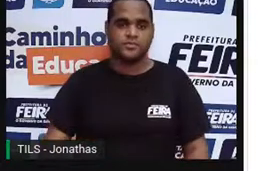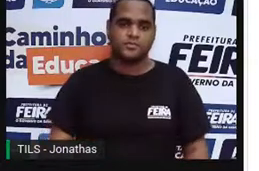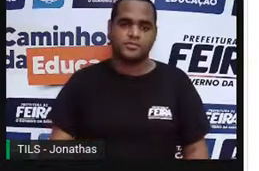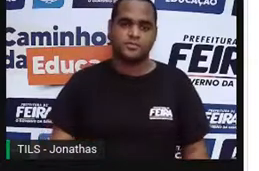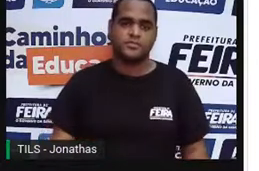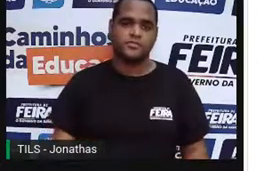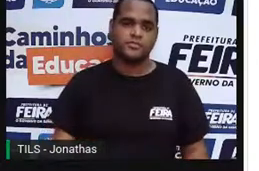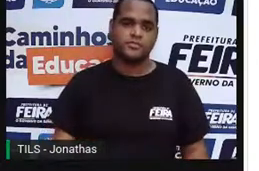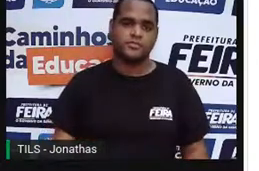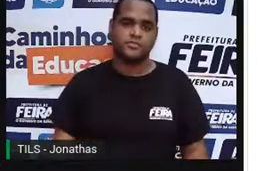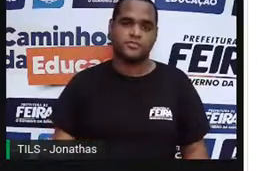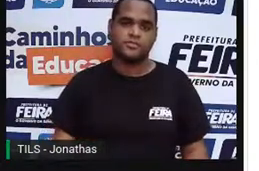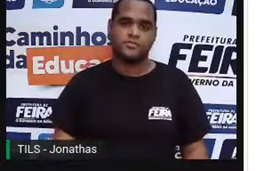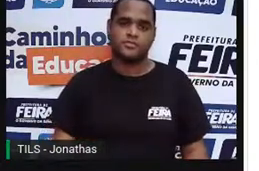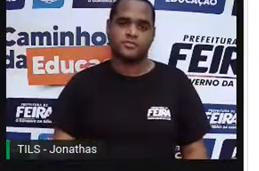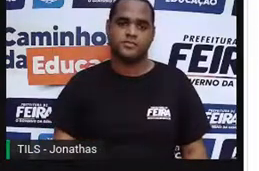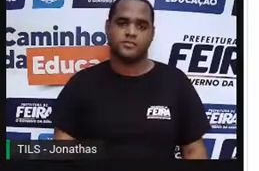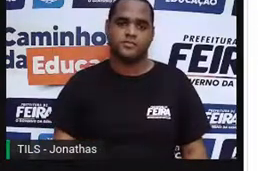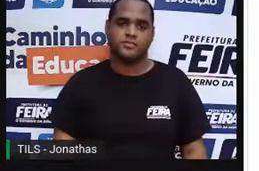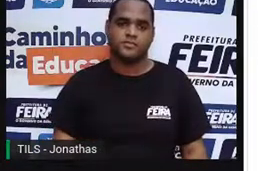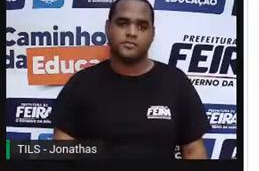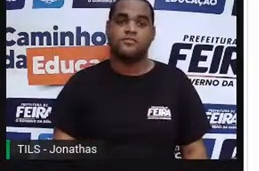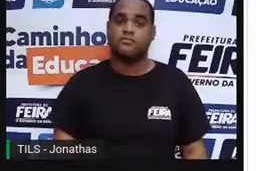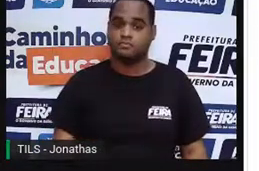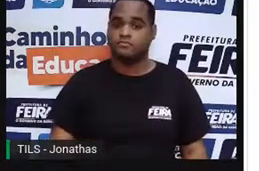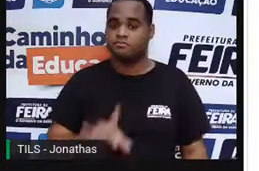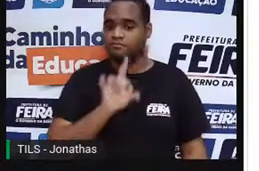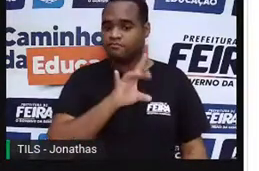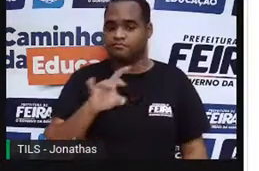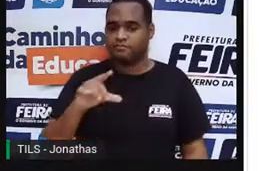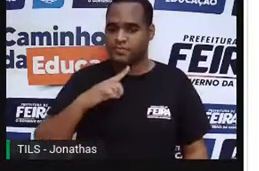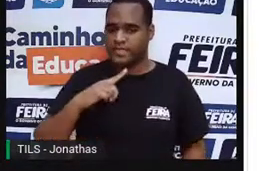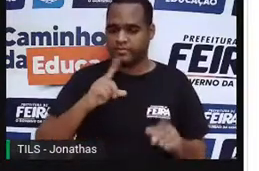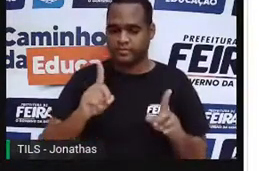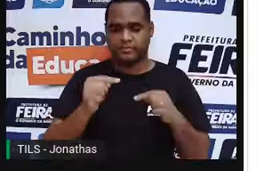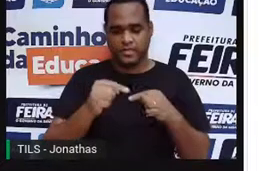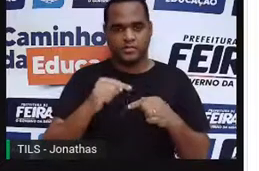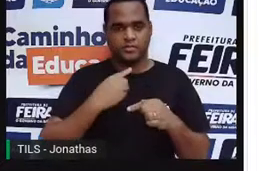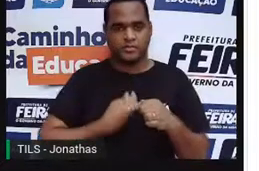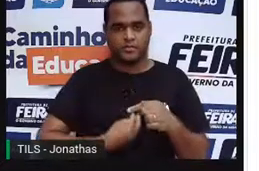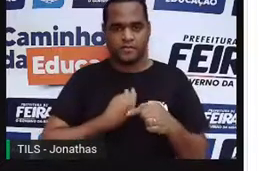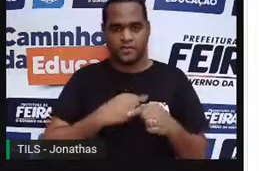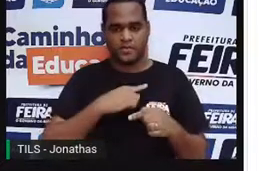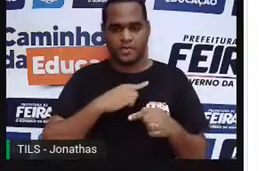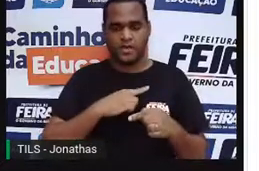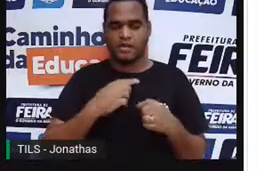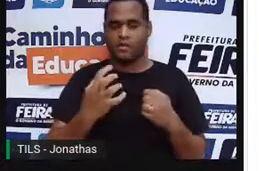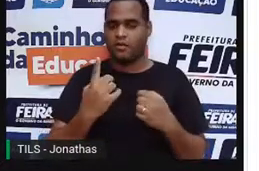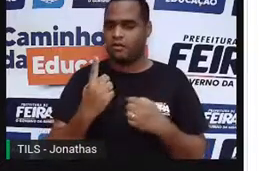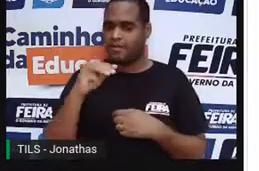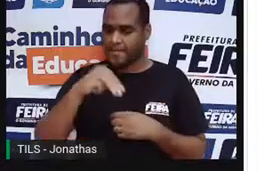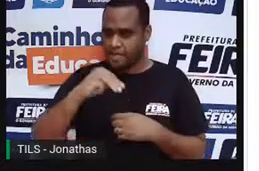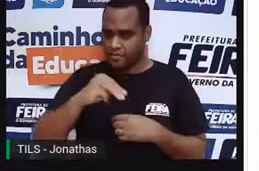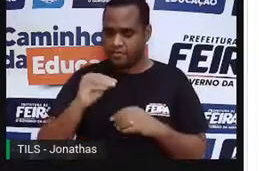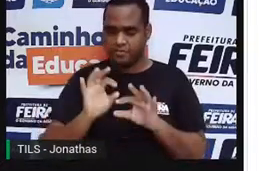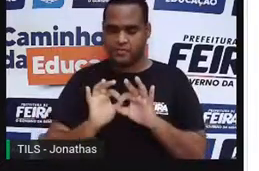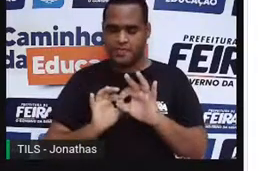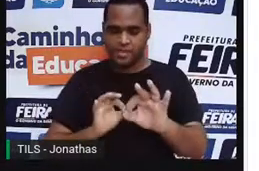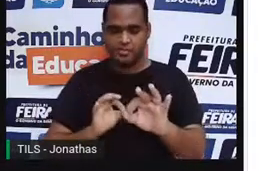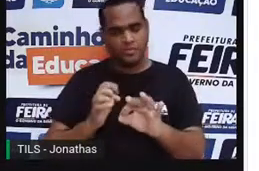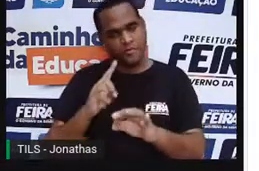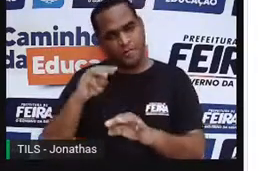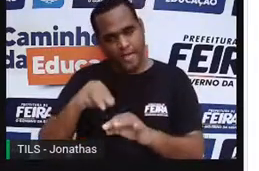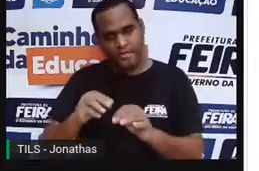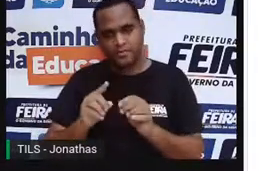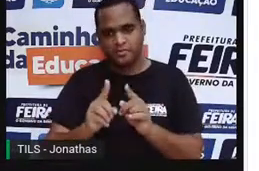bom e cada uma delas tem 11 metros de comprimento por 1 metro de largura tá